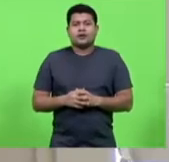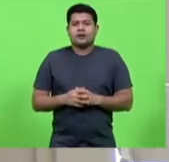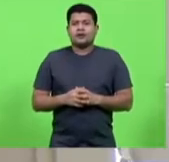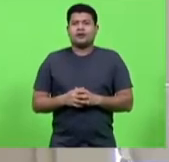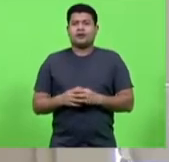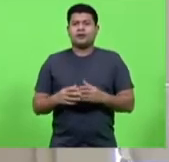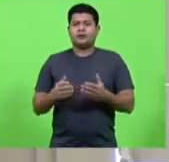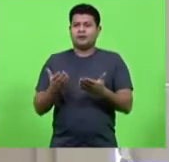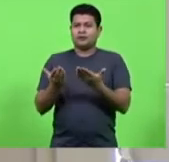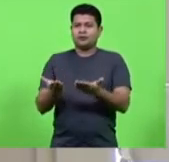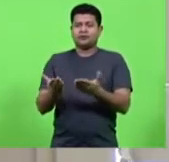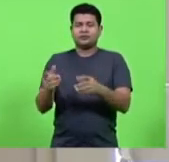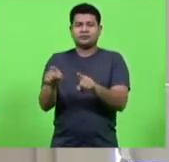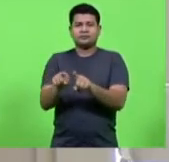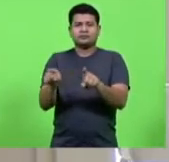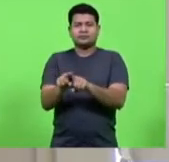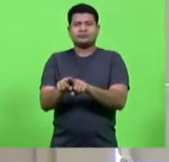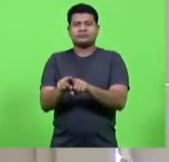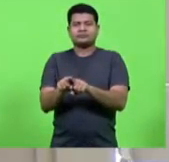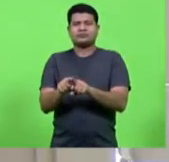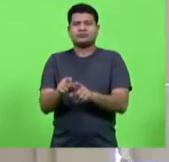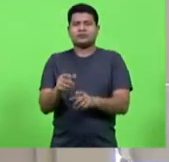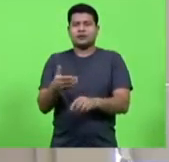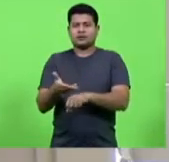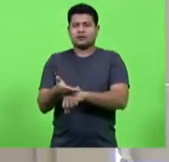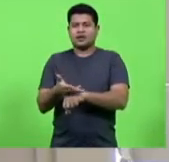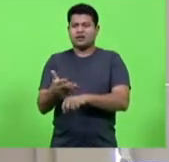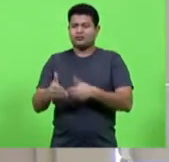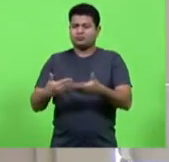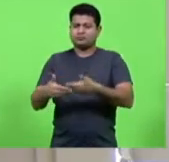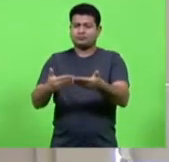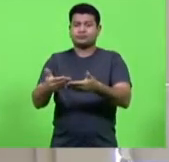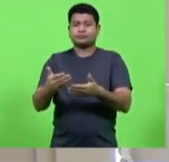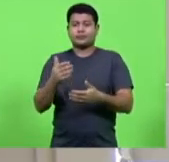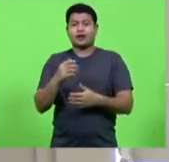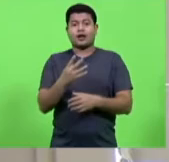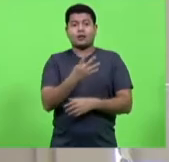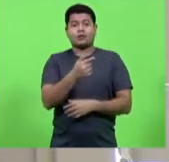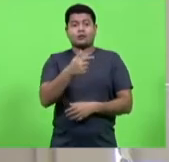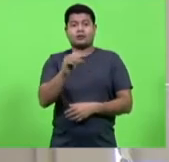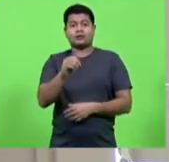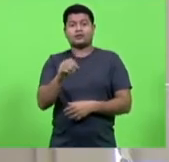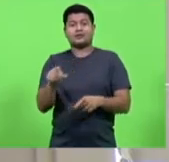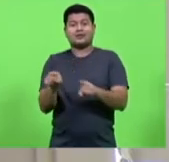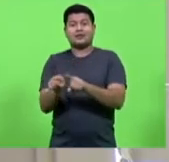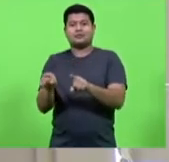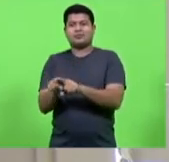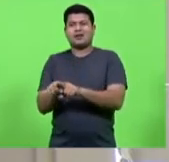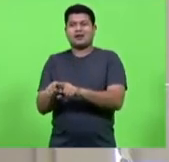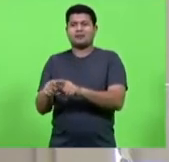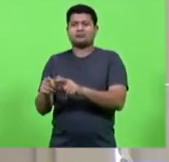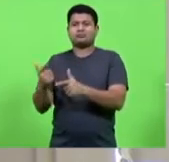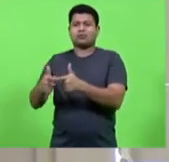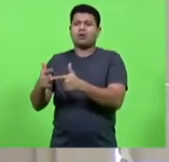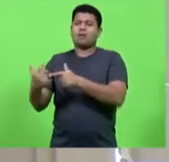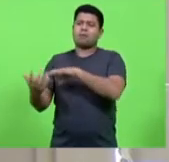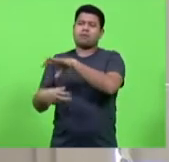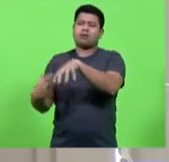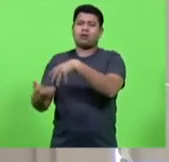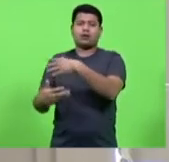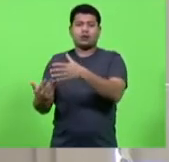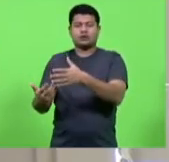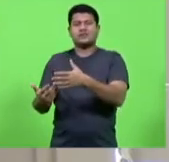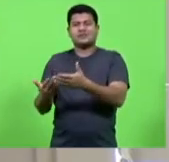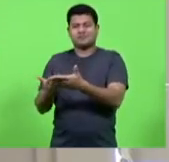na 470 para acelerar a duplicação, a gente destrava um imbróglio jurídico sobre a Via